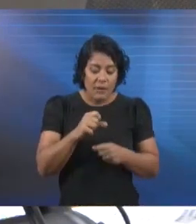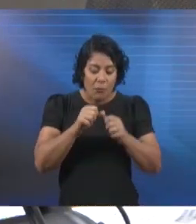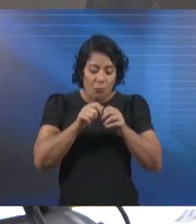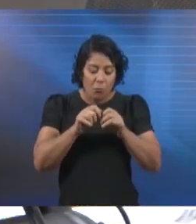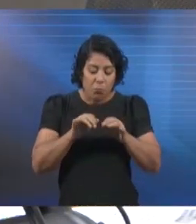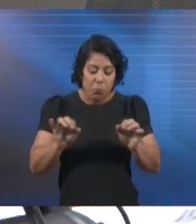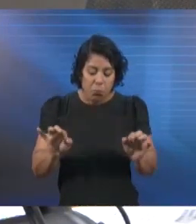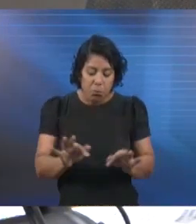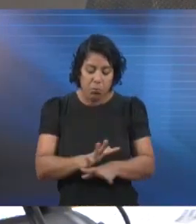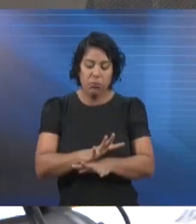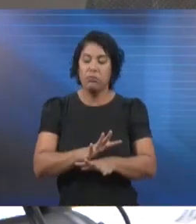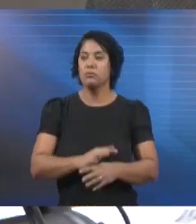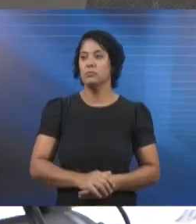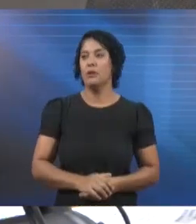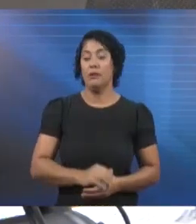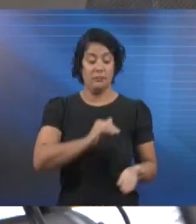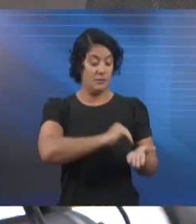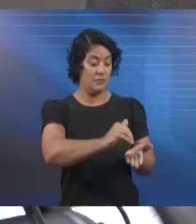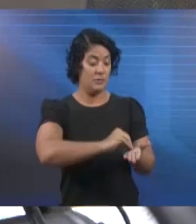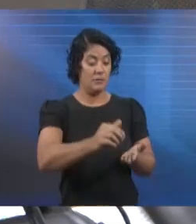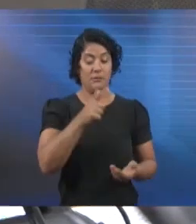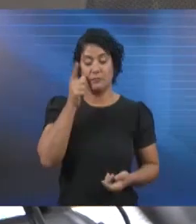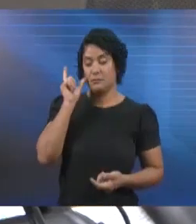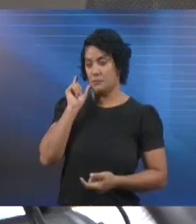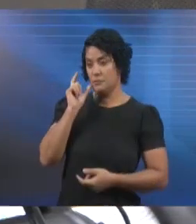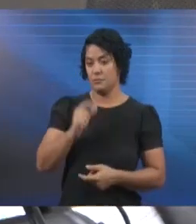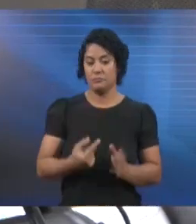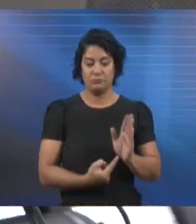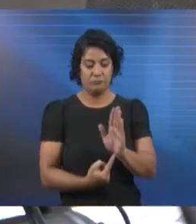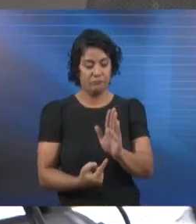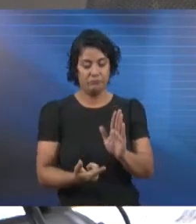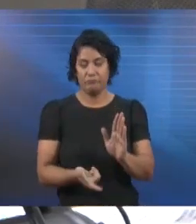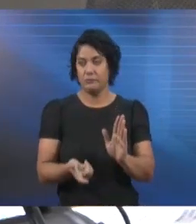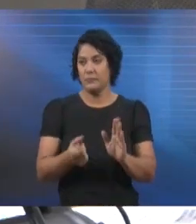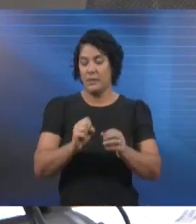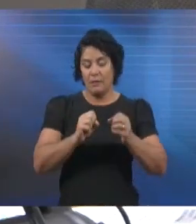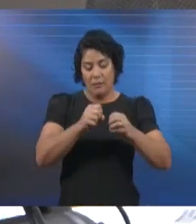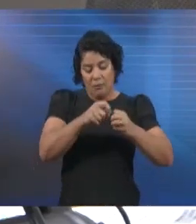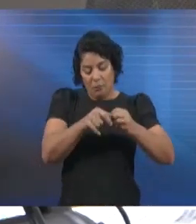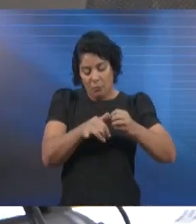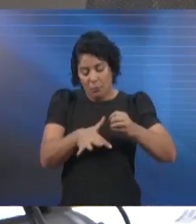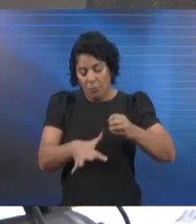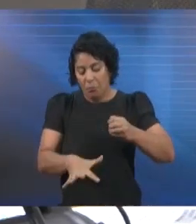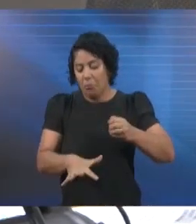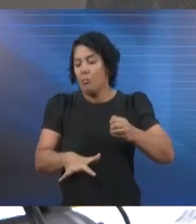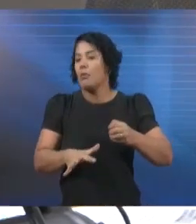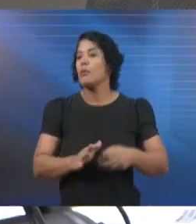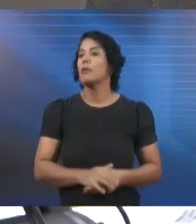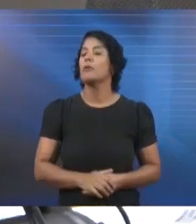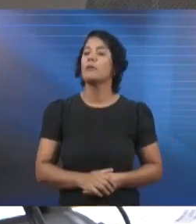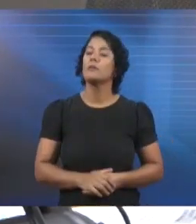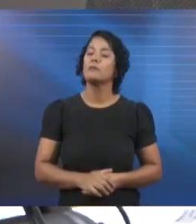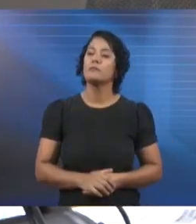embora o secretário ontem comprovou que a erosão à medida que